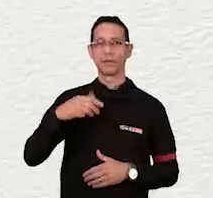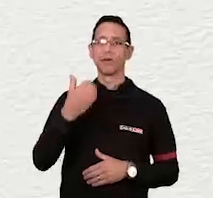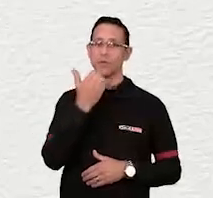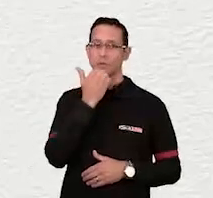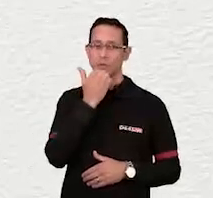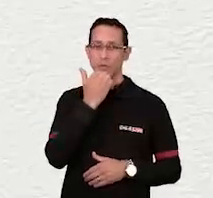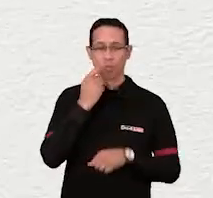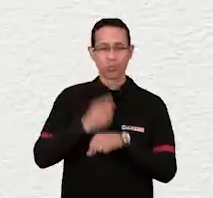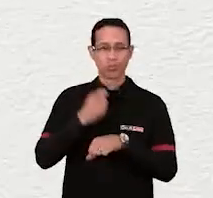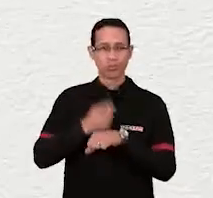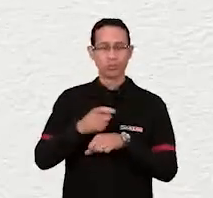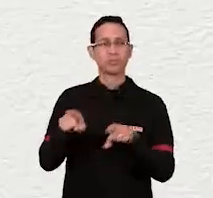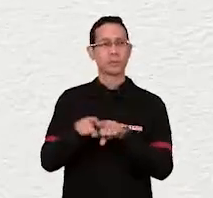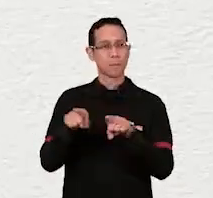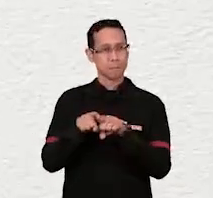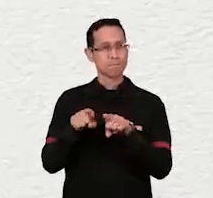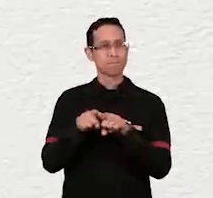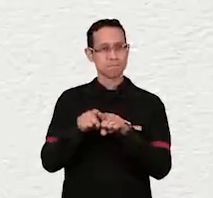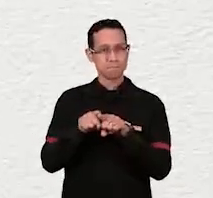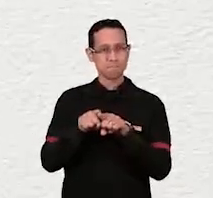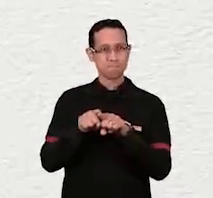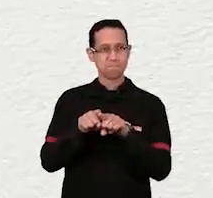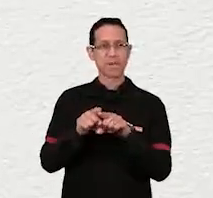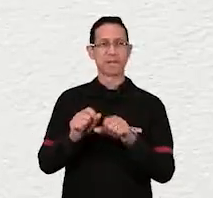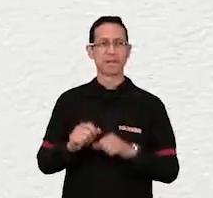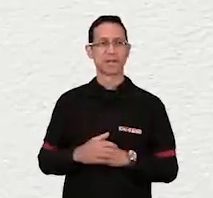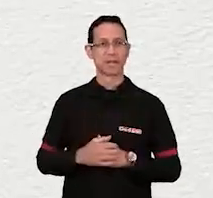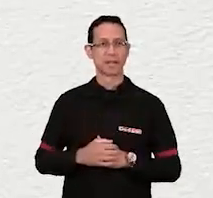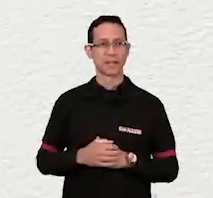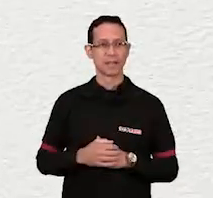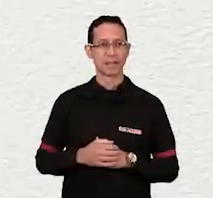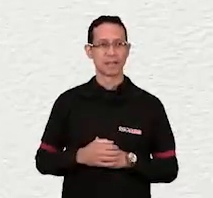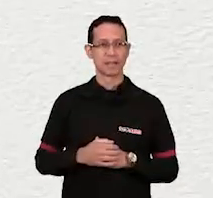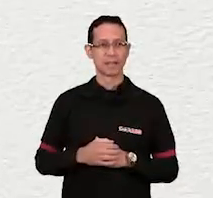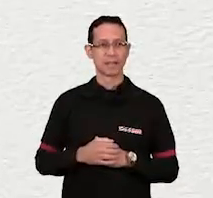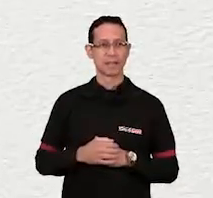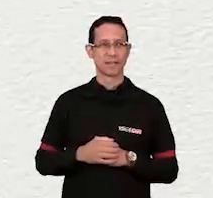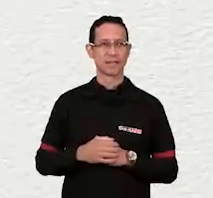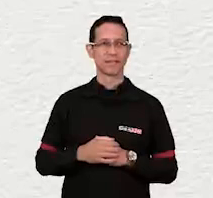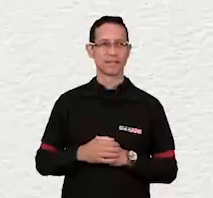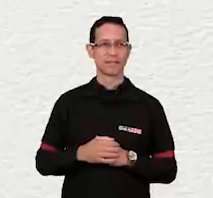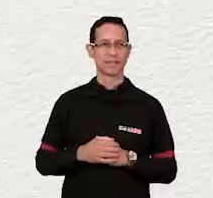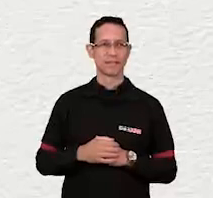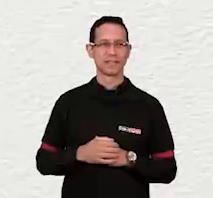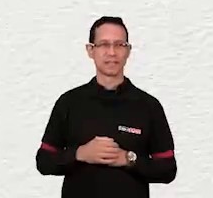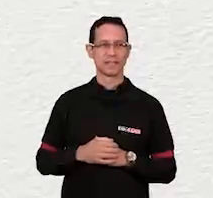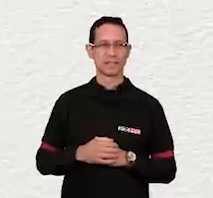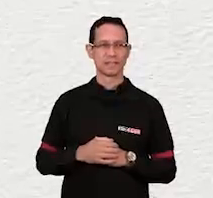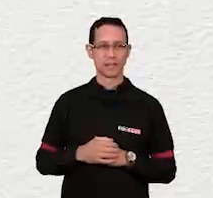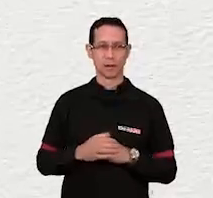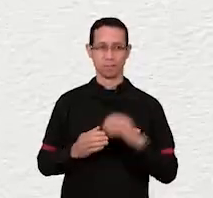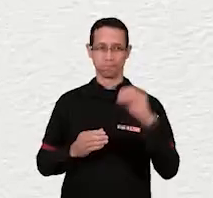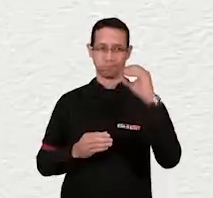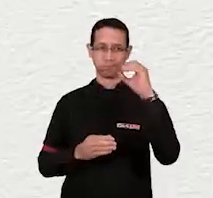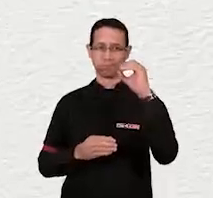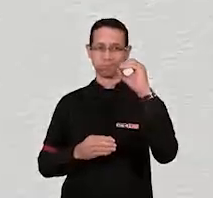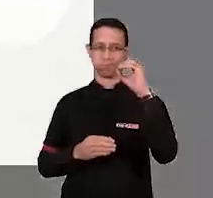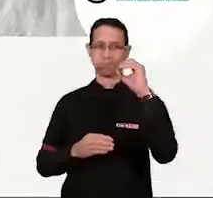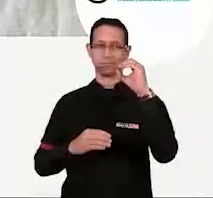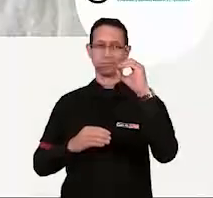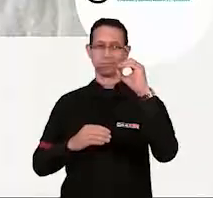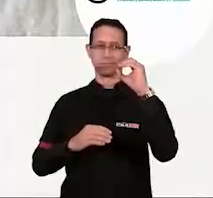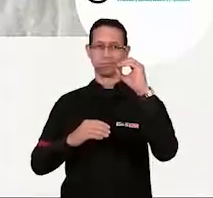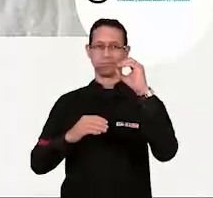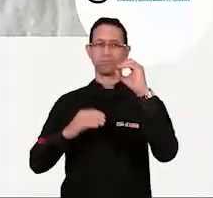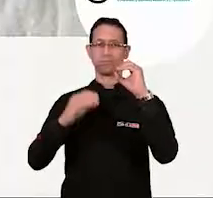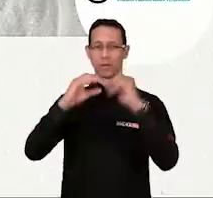no final, né, nessa parte, aponta aqui para mim, ó, no finalzinho. Então, ela vem gordinha, né, que é o pólipo em si, e